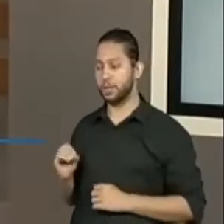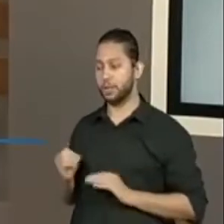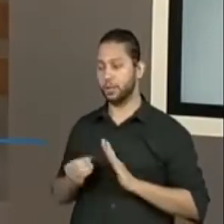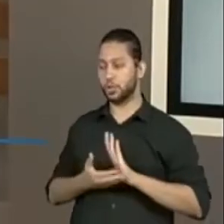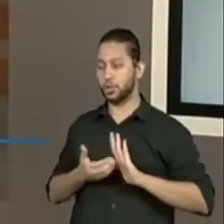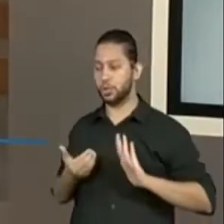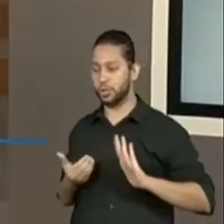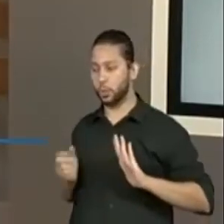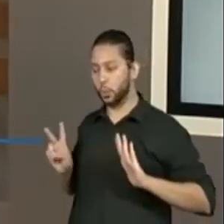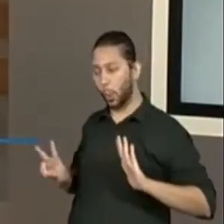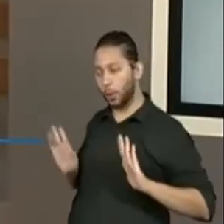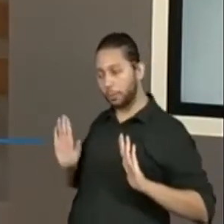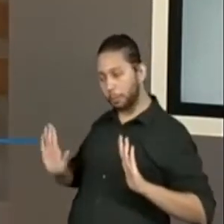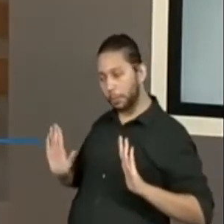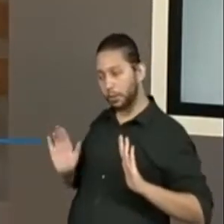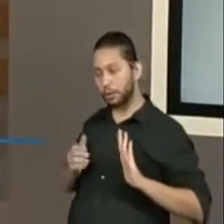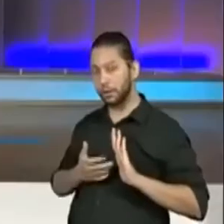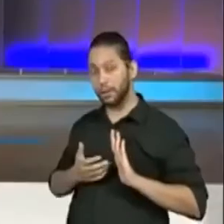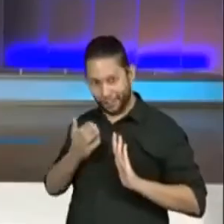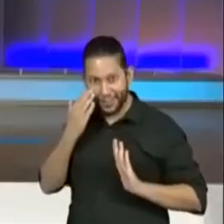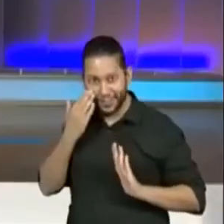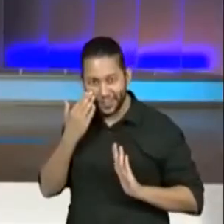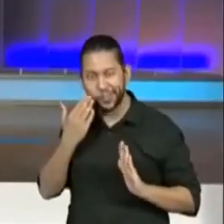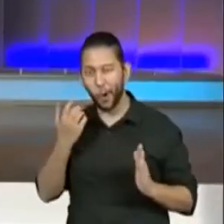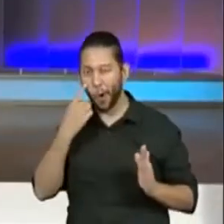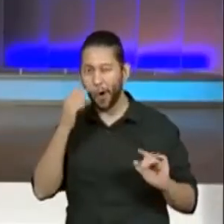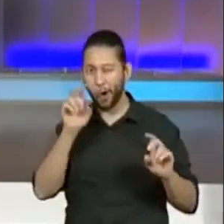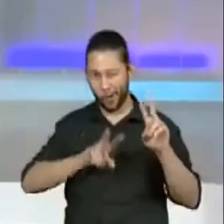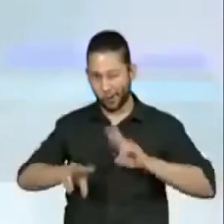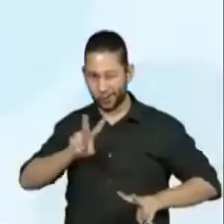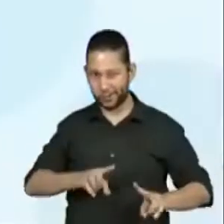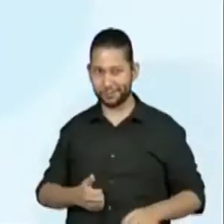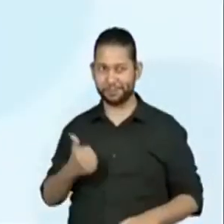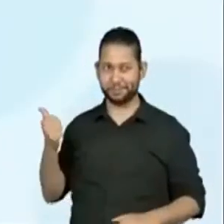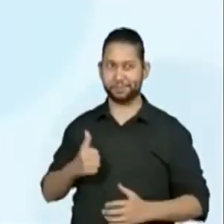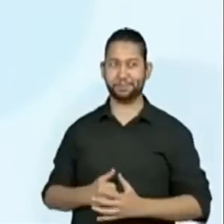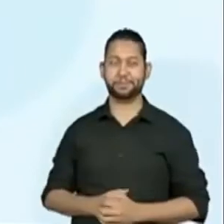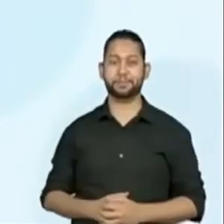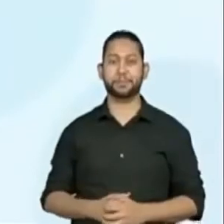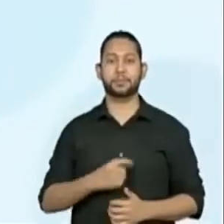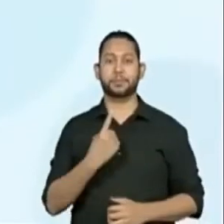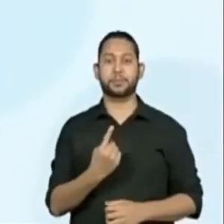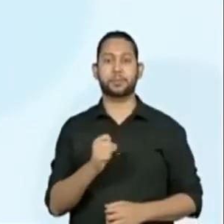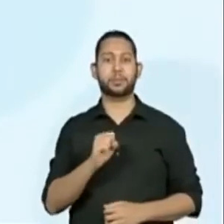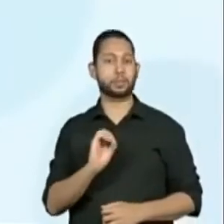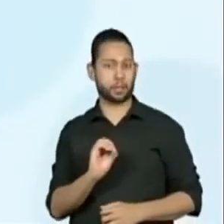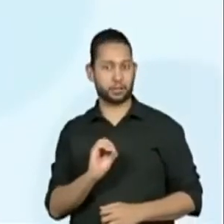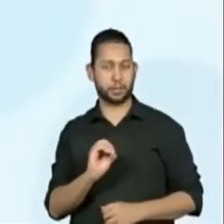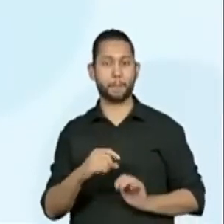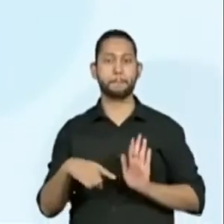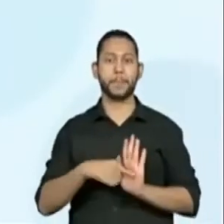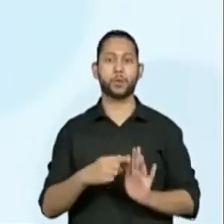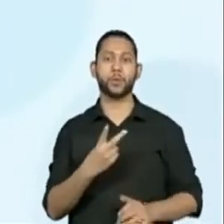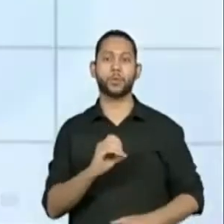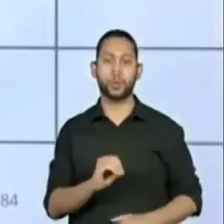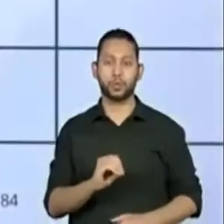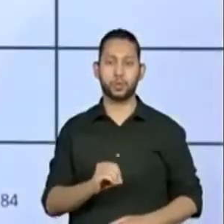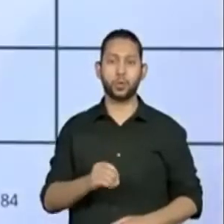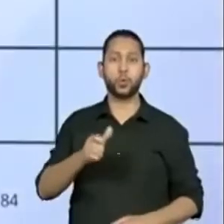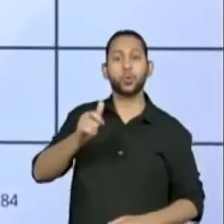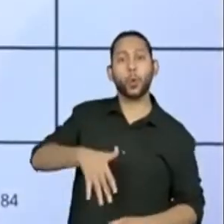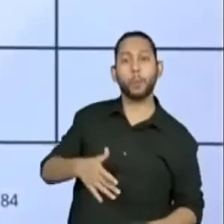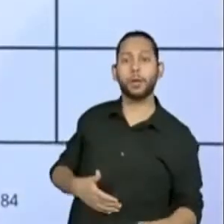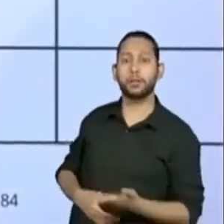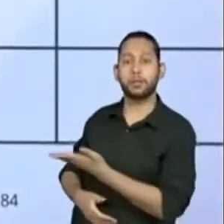180 - 20 vamos lá e aí fica mais fácil né 180 - 28 Tiro